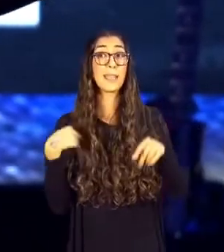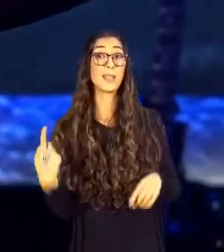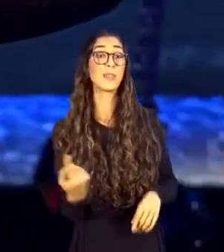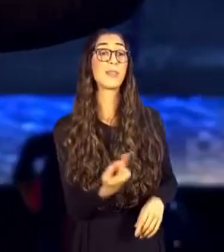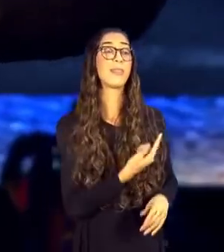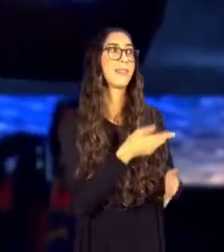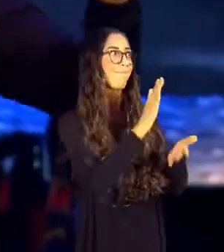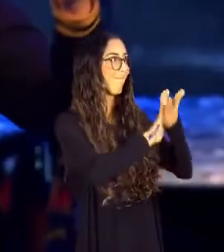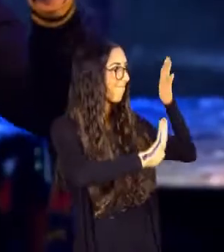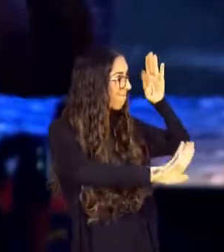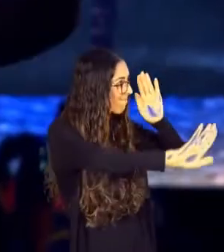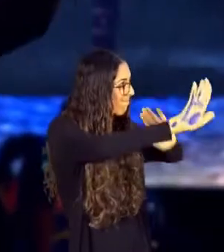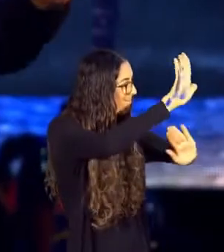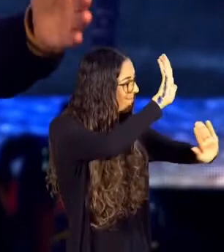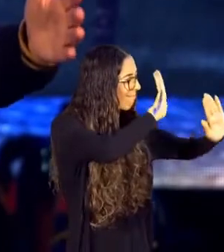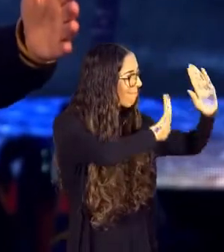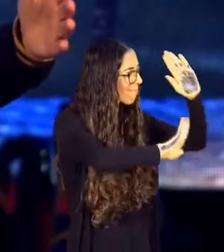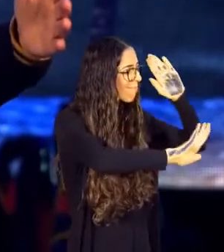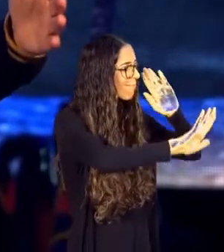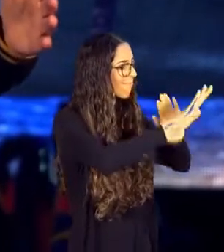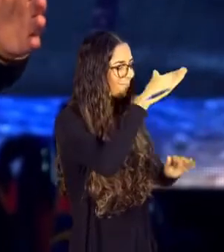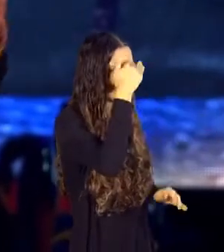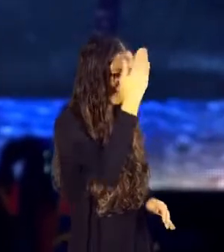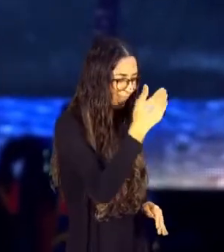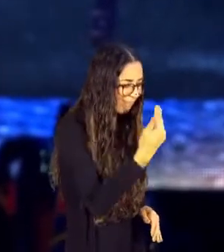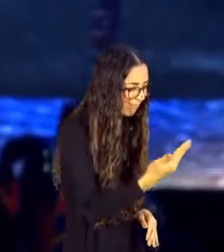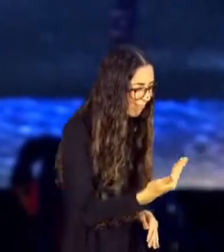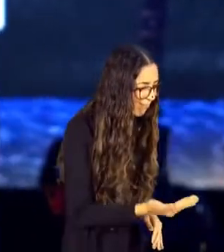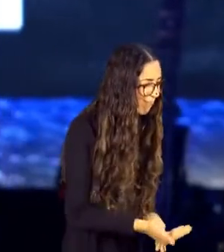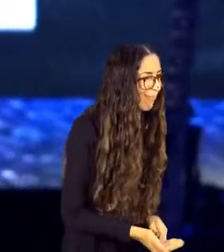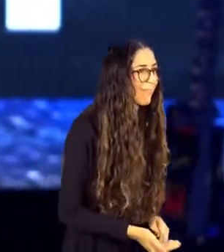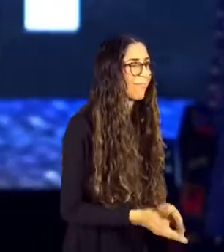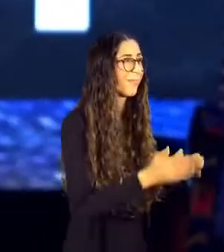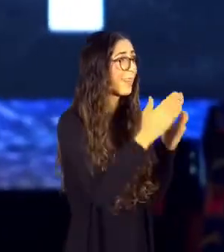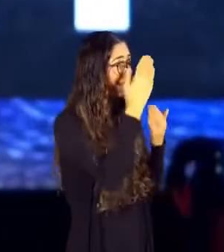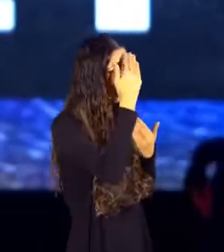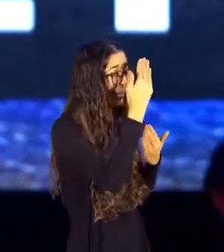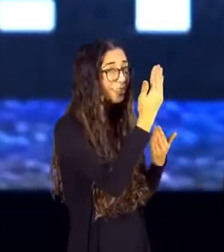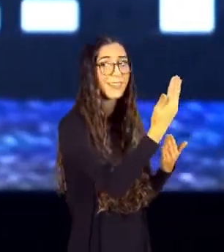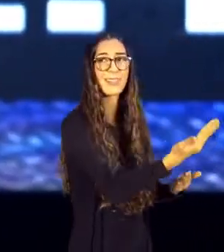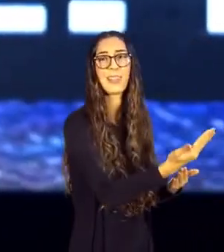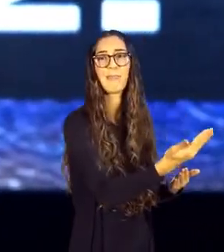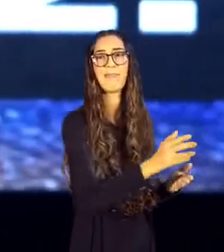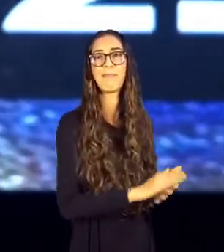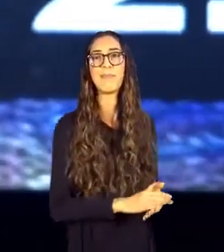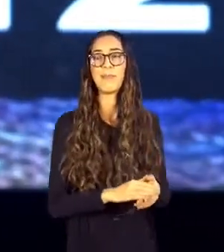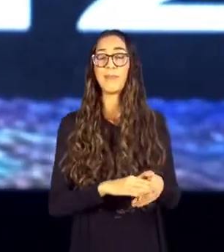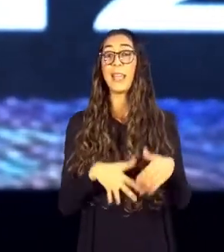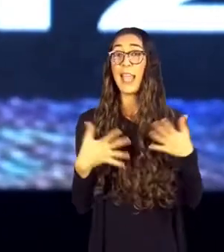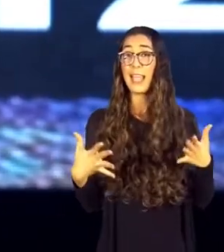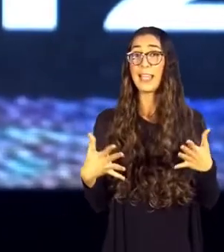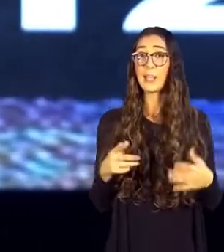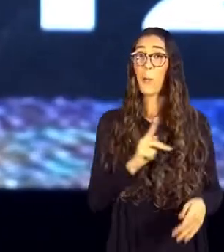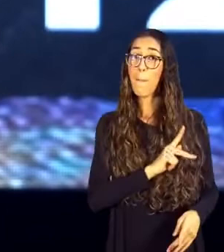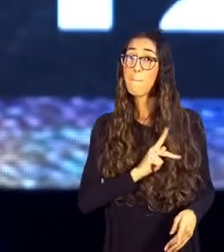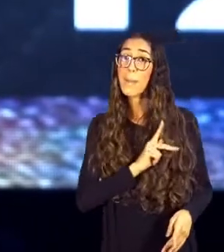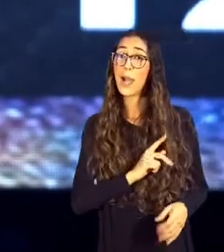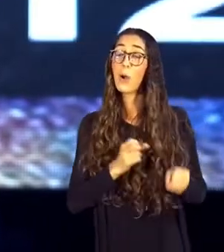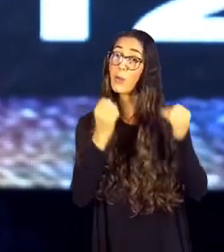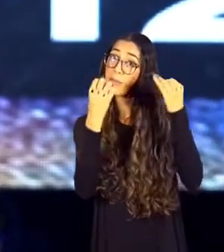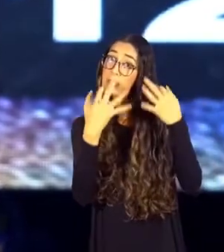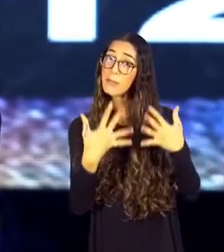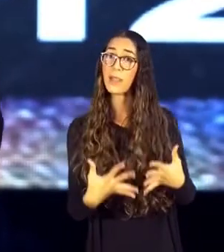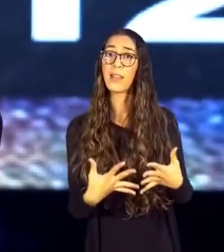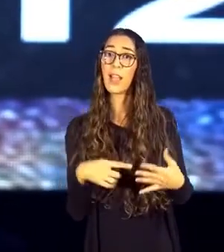Senhor é bom. Esse é um sacrifício vivo. Tá? Então, o versículo 1, Paulo está explicando isso. No versículo 2, ele fala